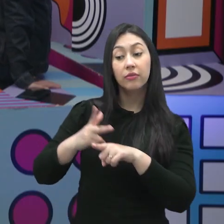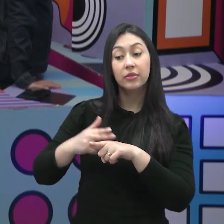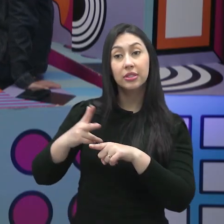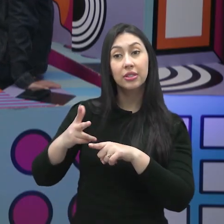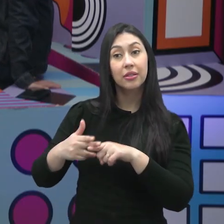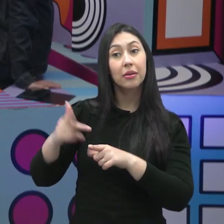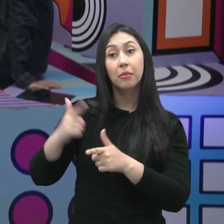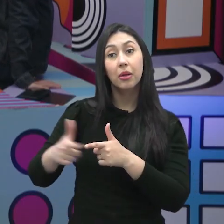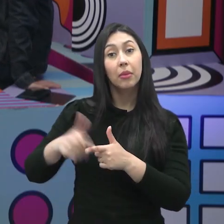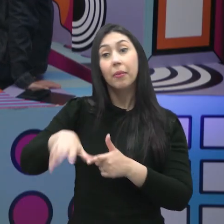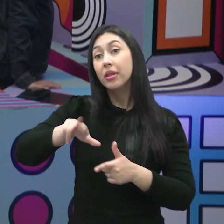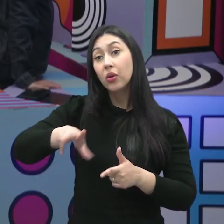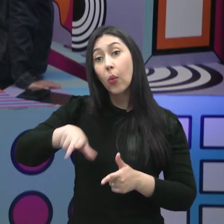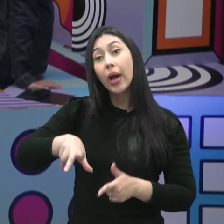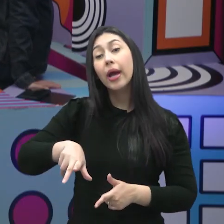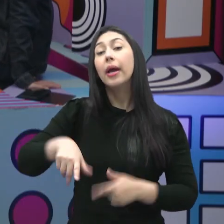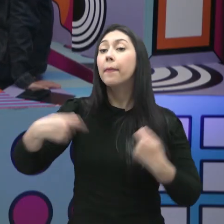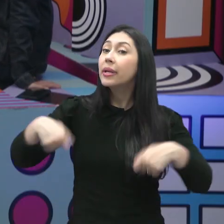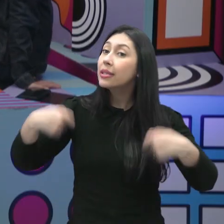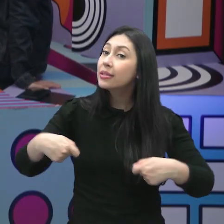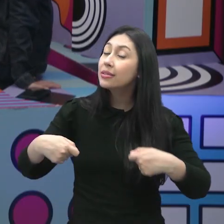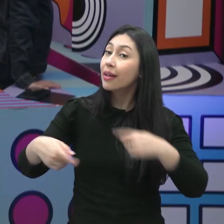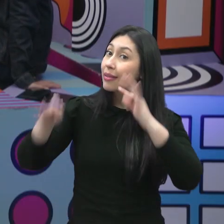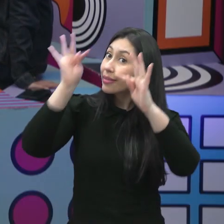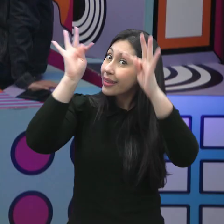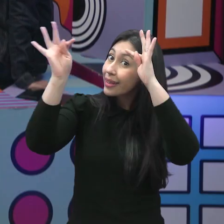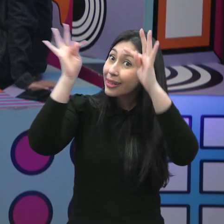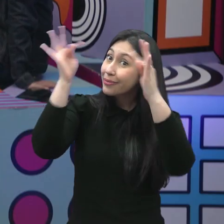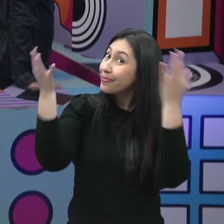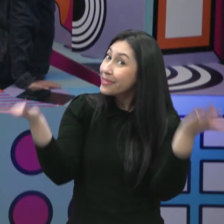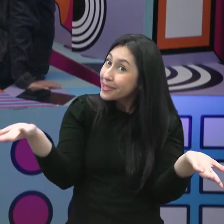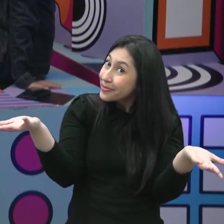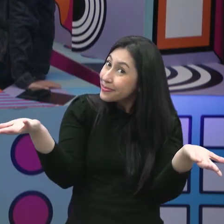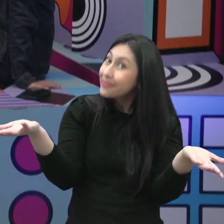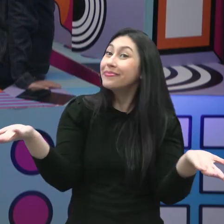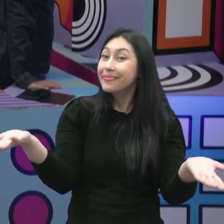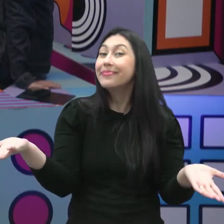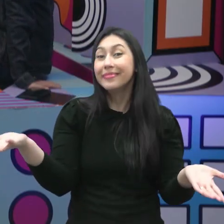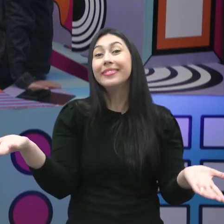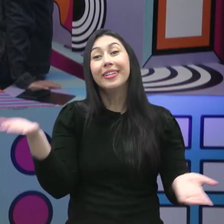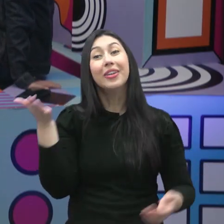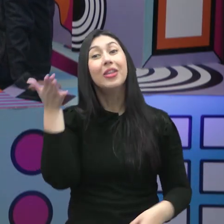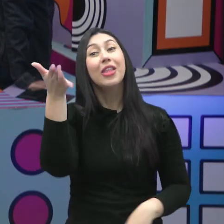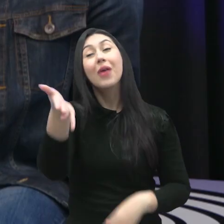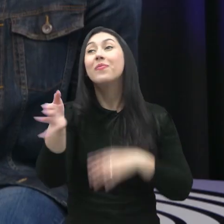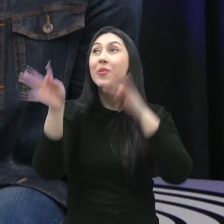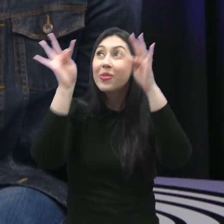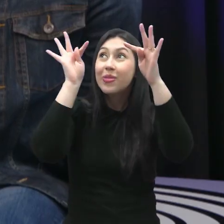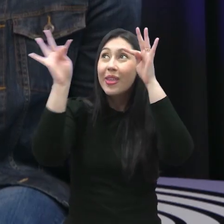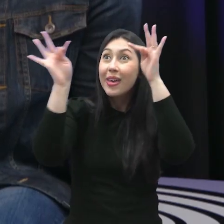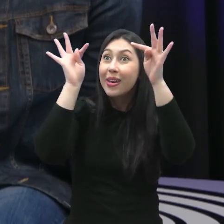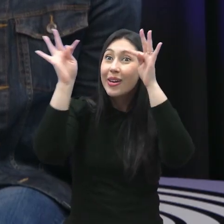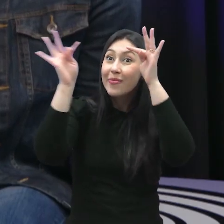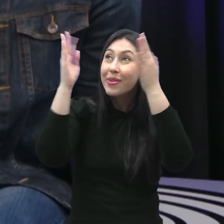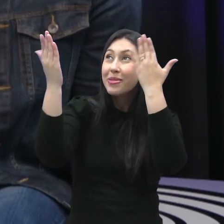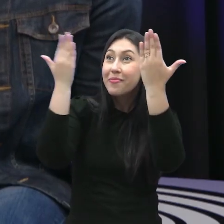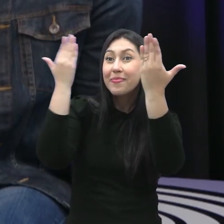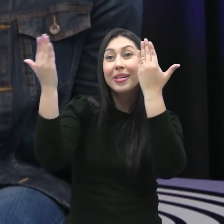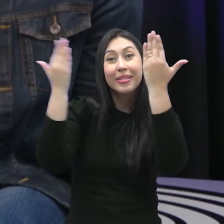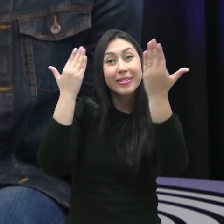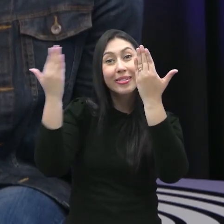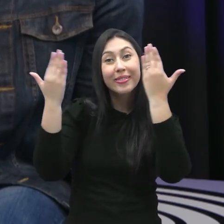ser a vasectomia que vai resolver seu problema, e sim uma terapia bem feita. Só procurar realmente o profissional adequado para fazer